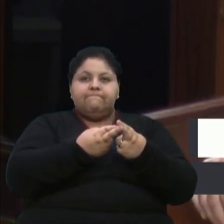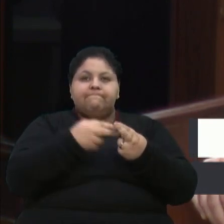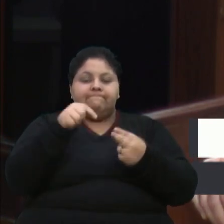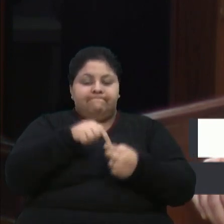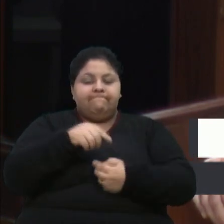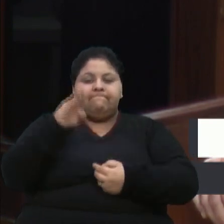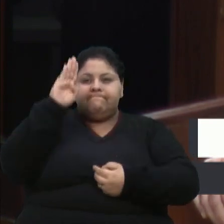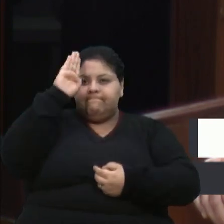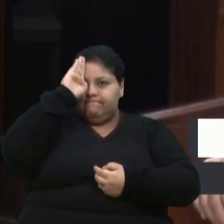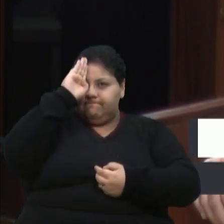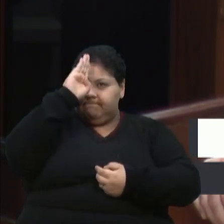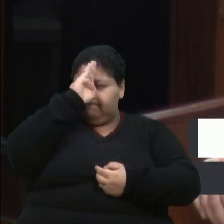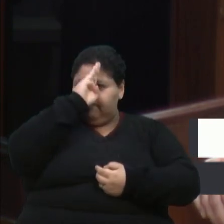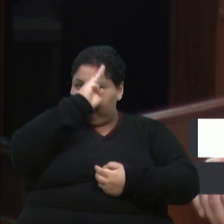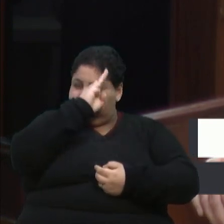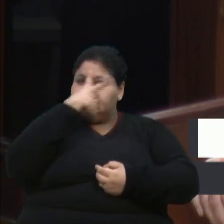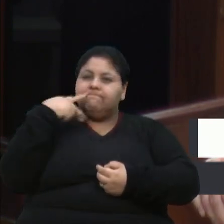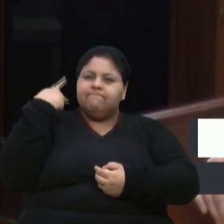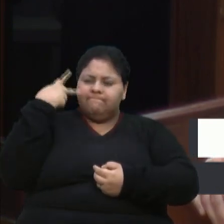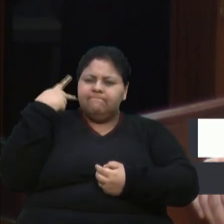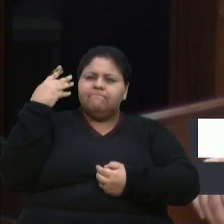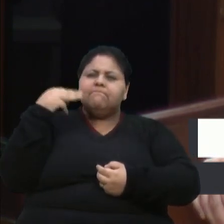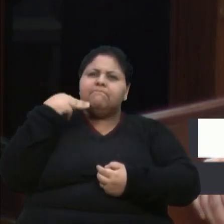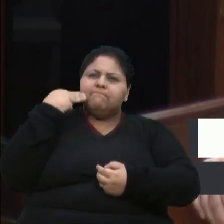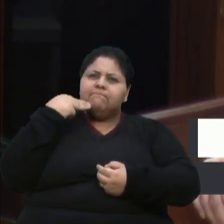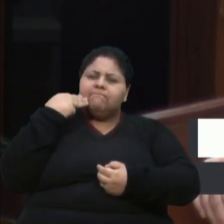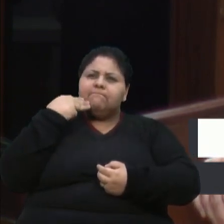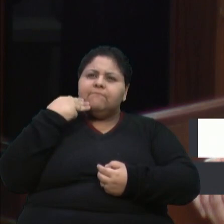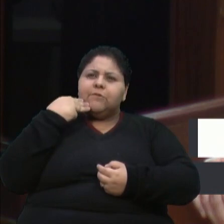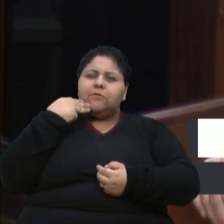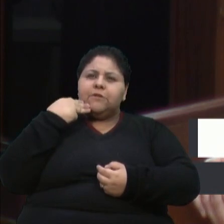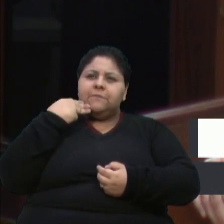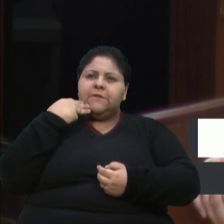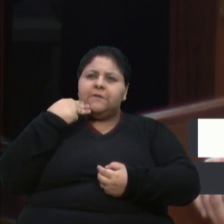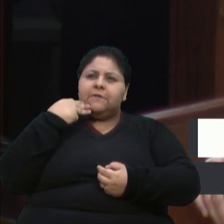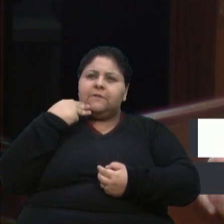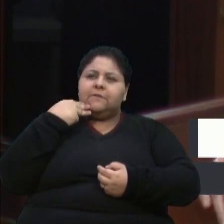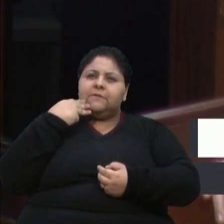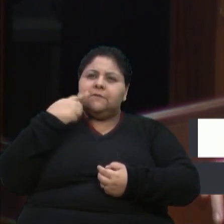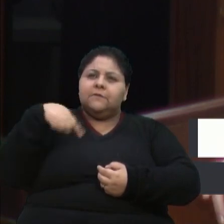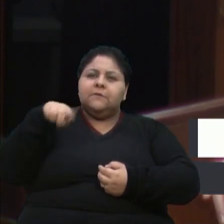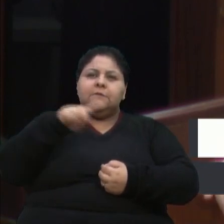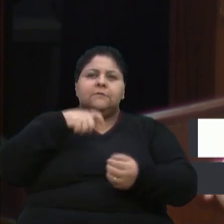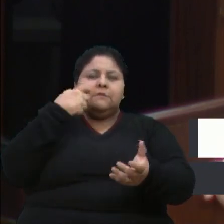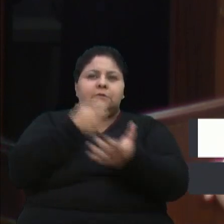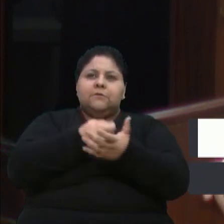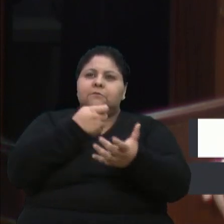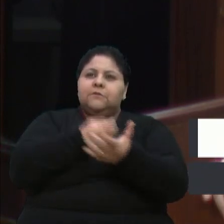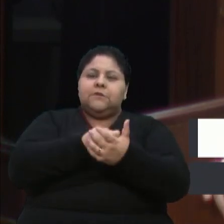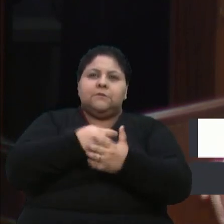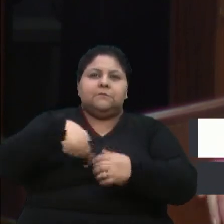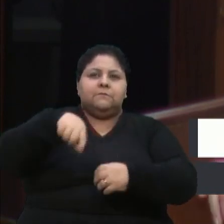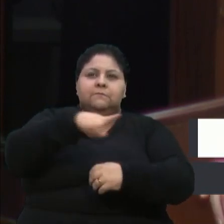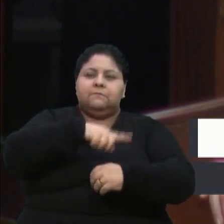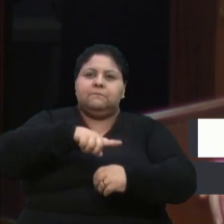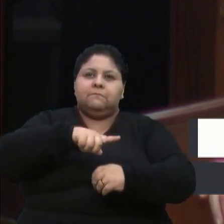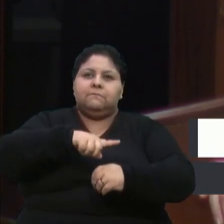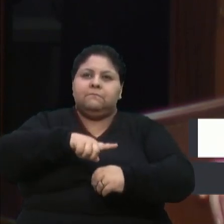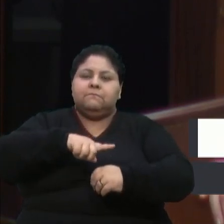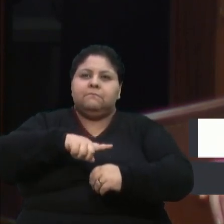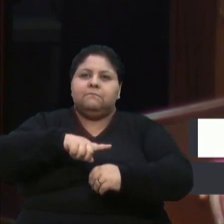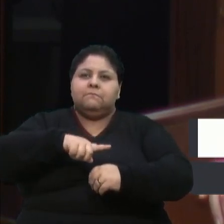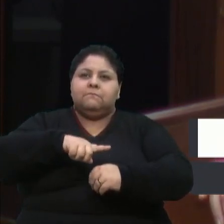Bressan, estava a vereadora Marisol também, e eu fiz uma cobrança ao secretário Edson da Rosa, novo secretário da